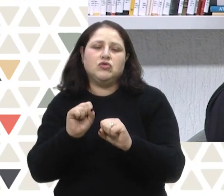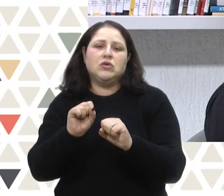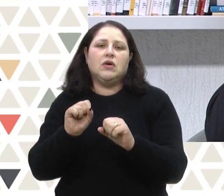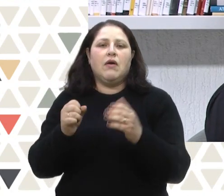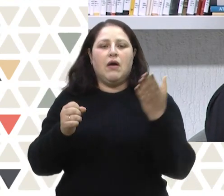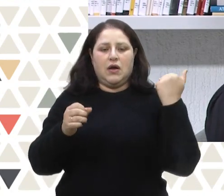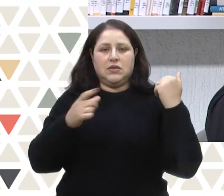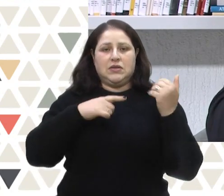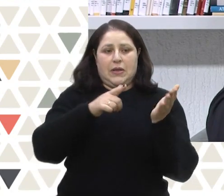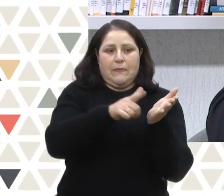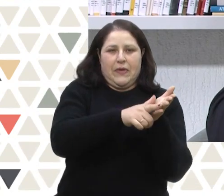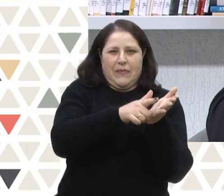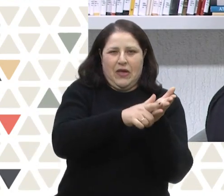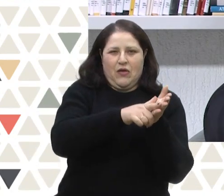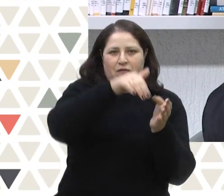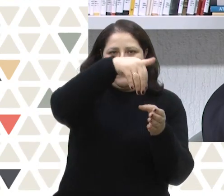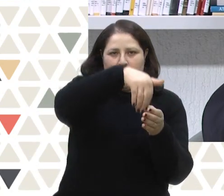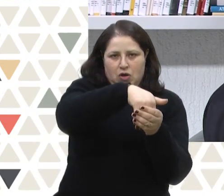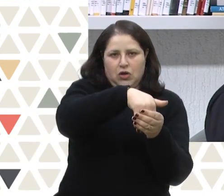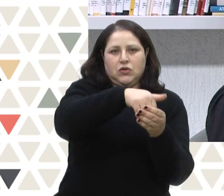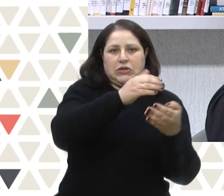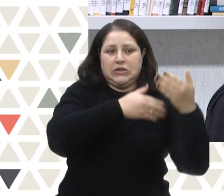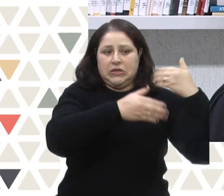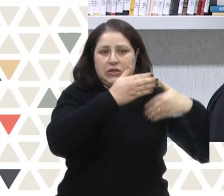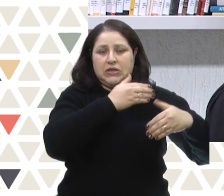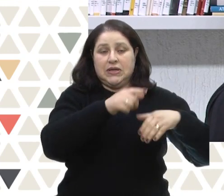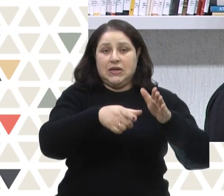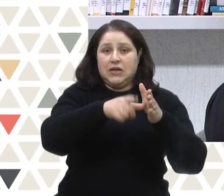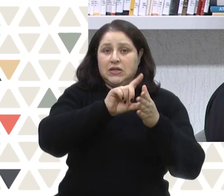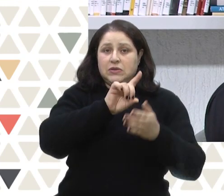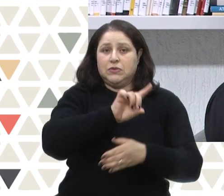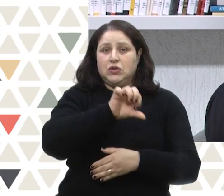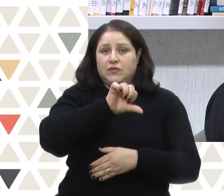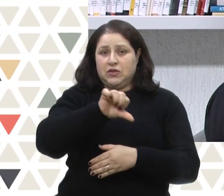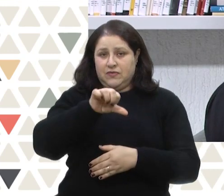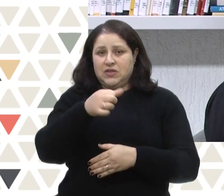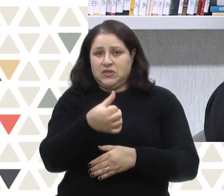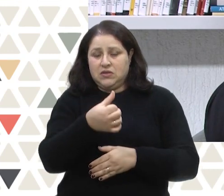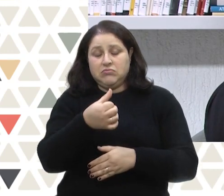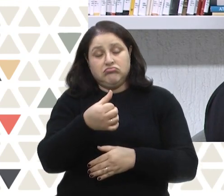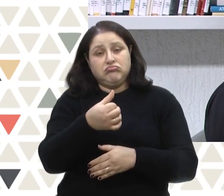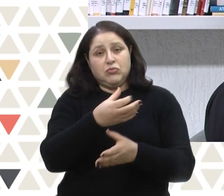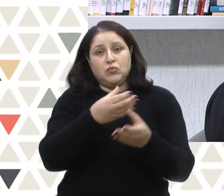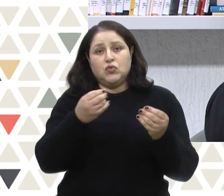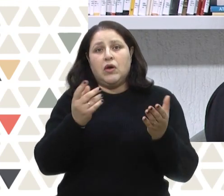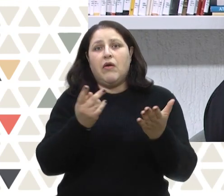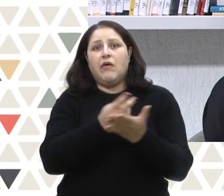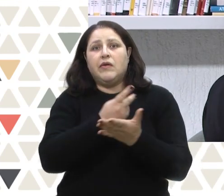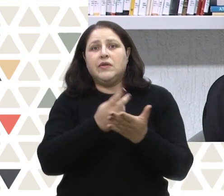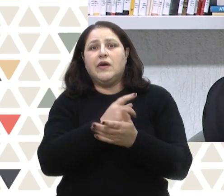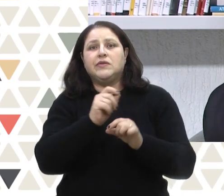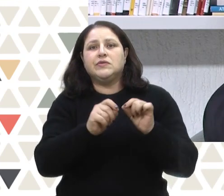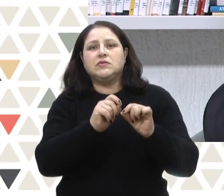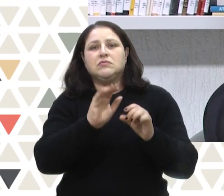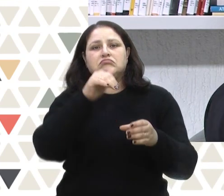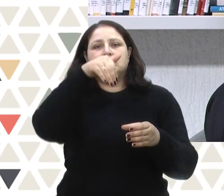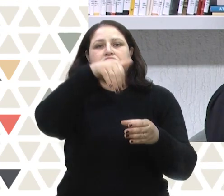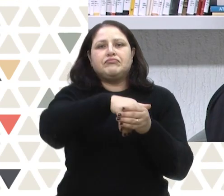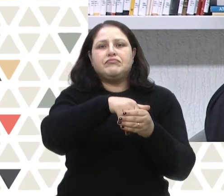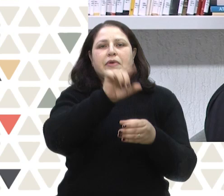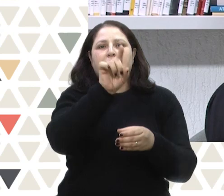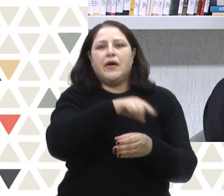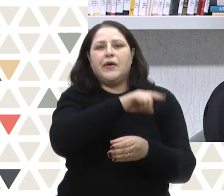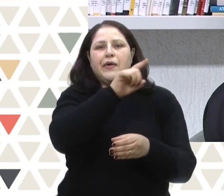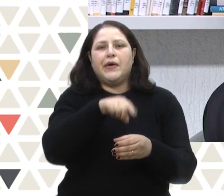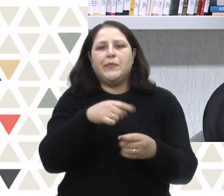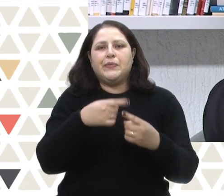o voto em papel no Brasil, antes de 1996, era muito comum que o voto fosse anulado por